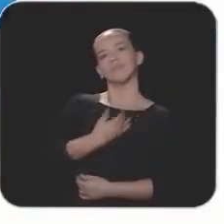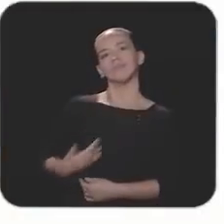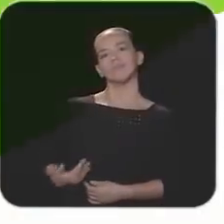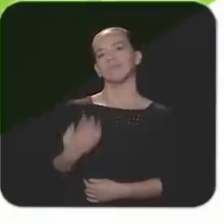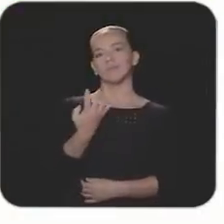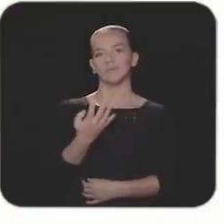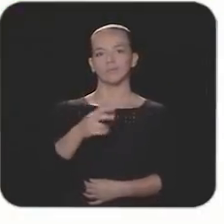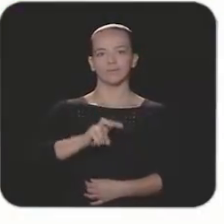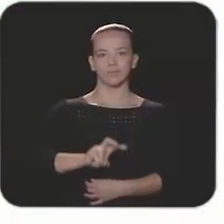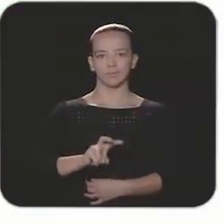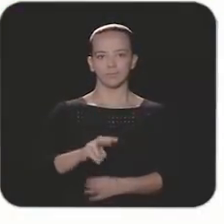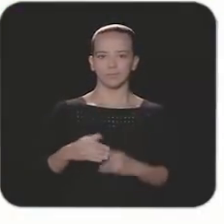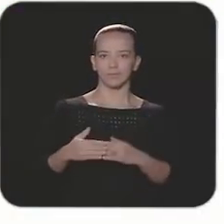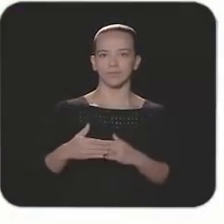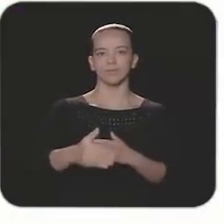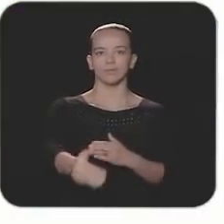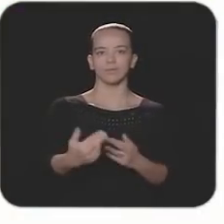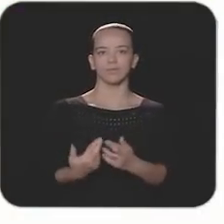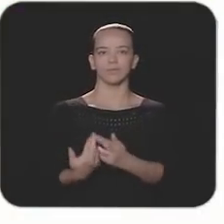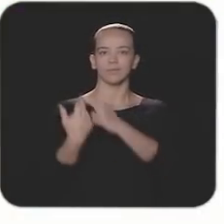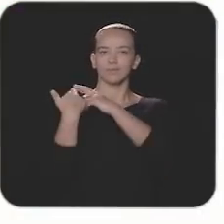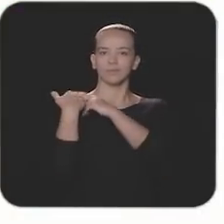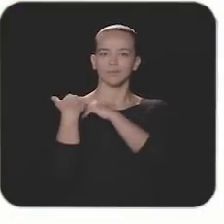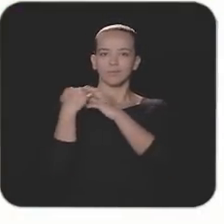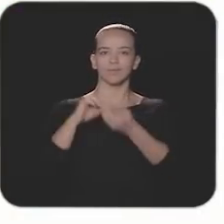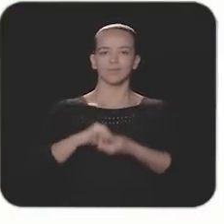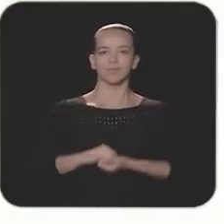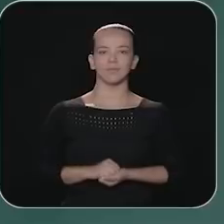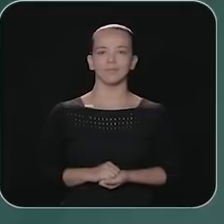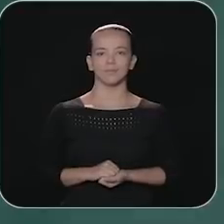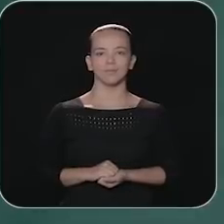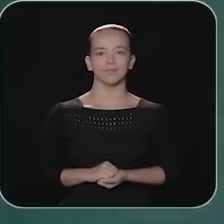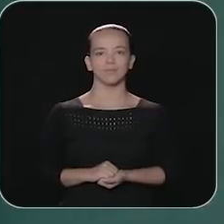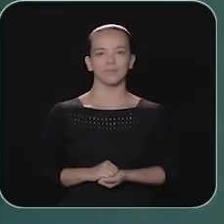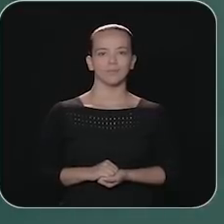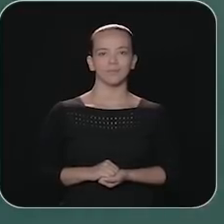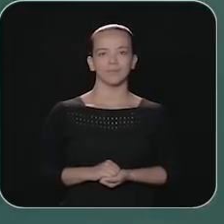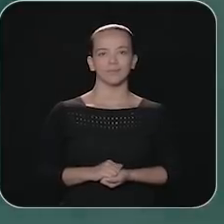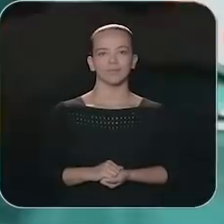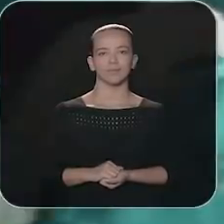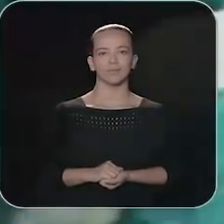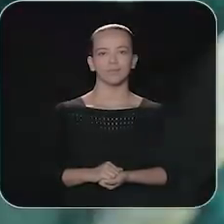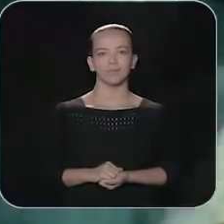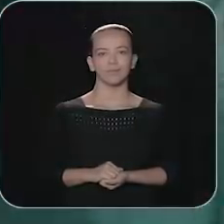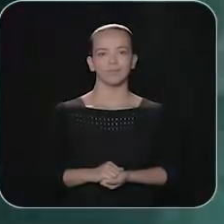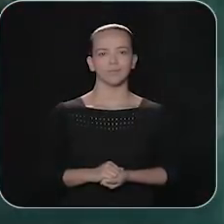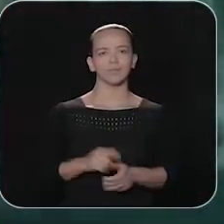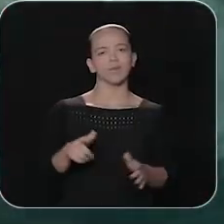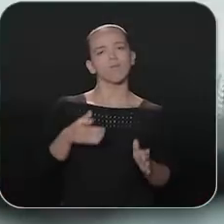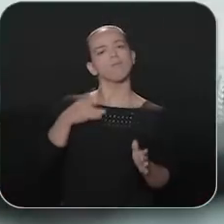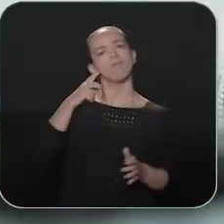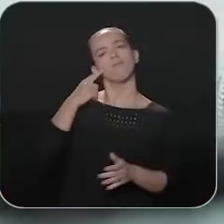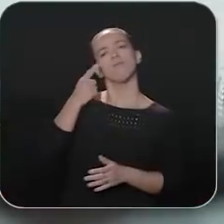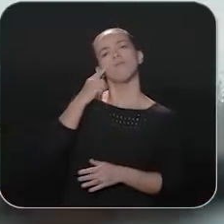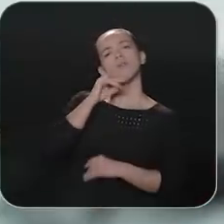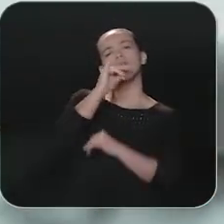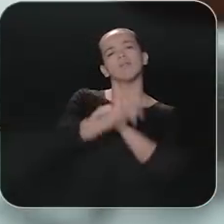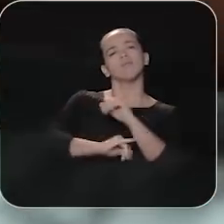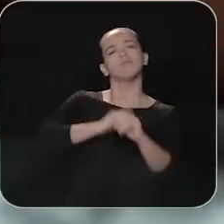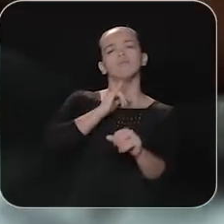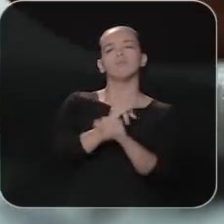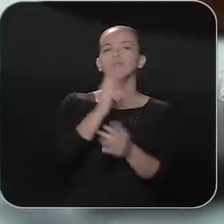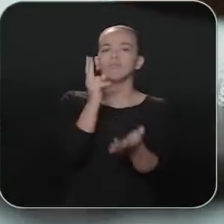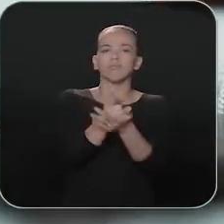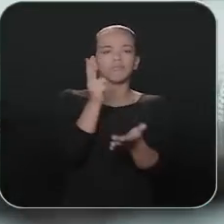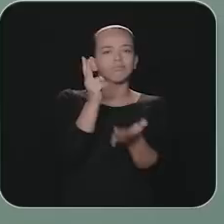Reinaldo, governador, pra frente com responsabilidade. A gente chega ao mundo sem se dar conta que a vida vai ser um